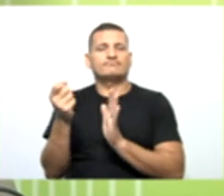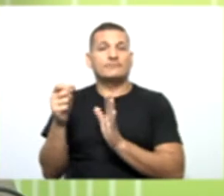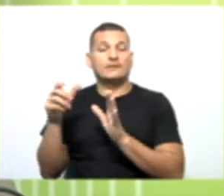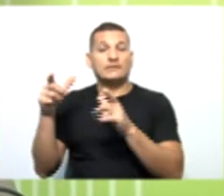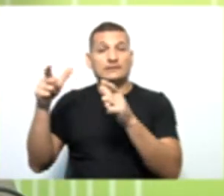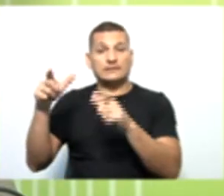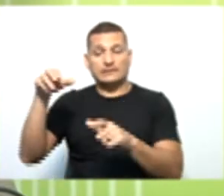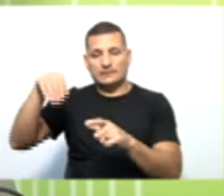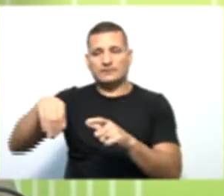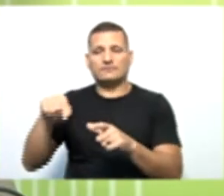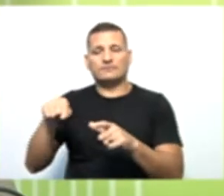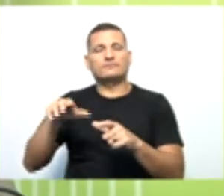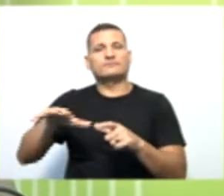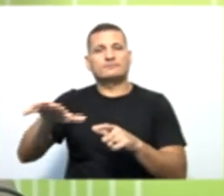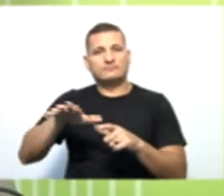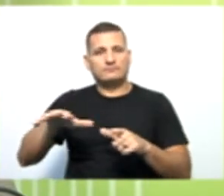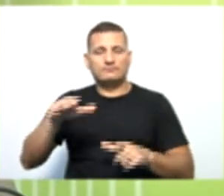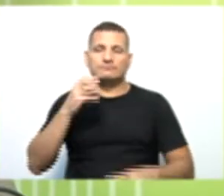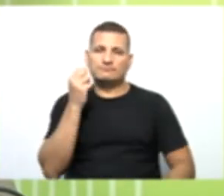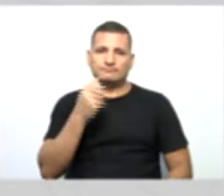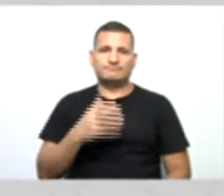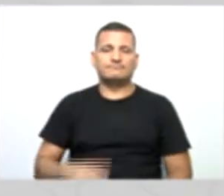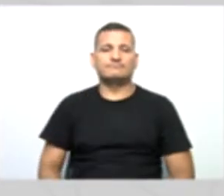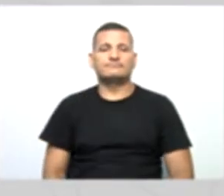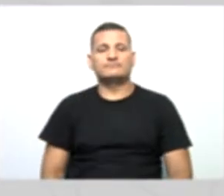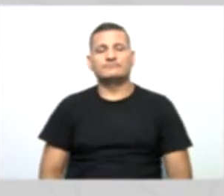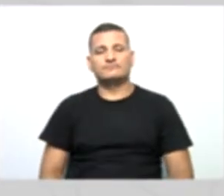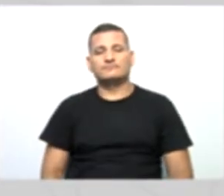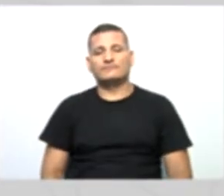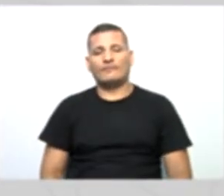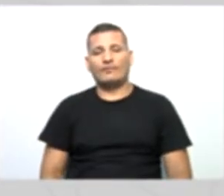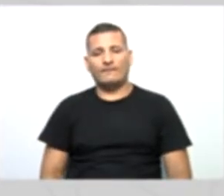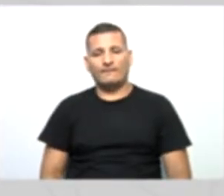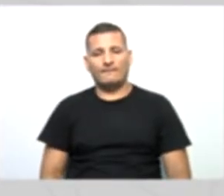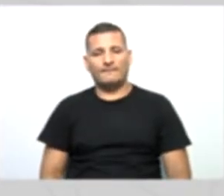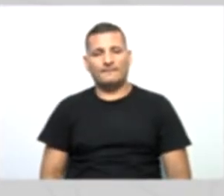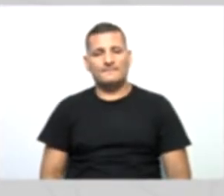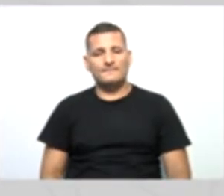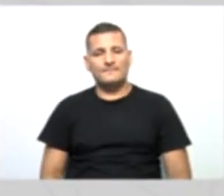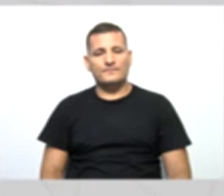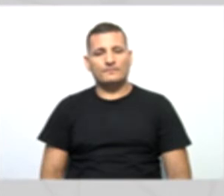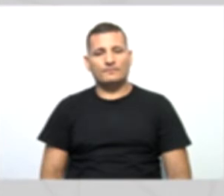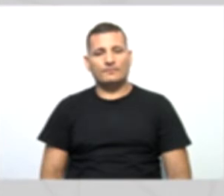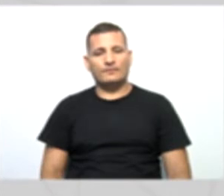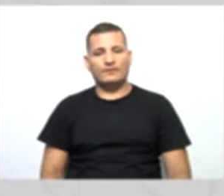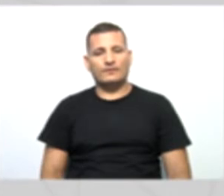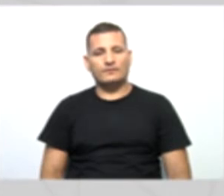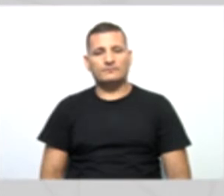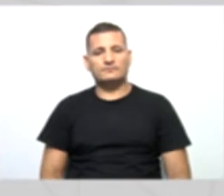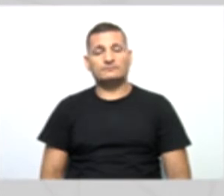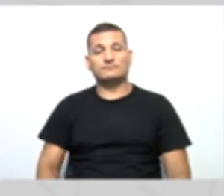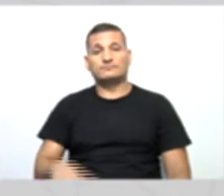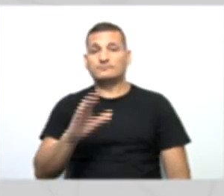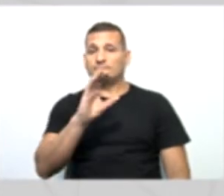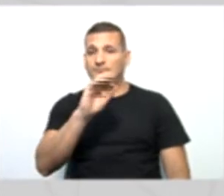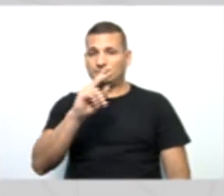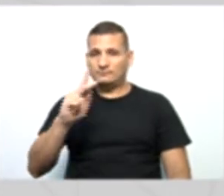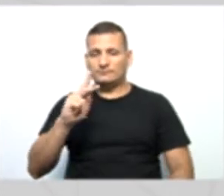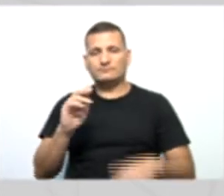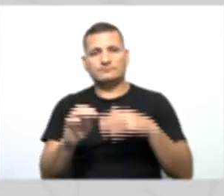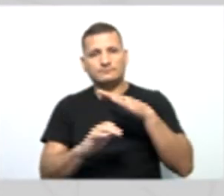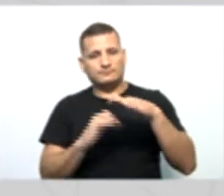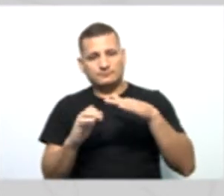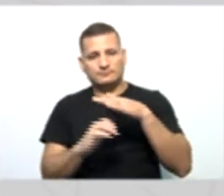dentro daquela região. Muito bom. Então, eu tenho em cooperativas